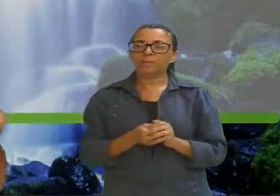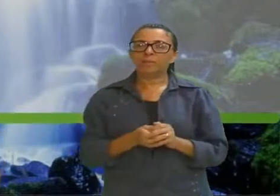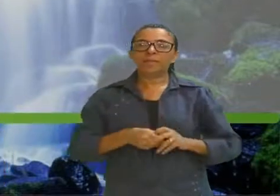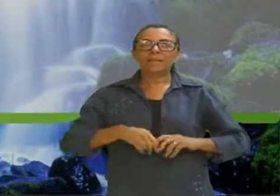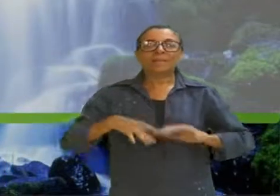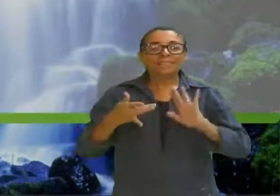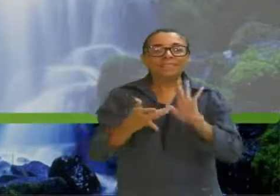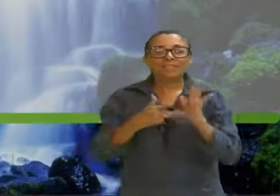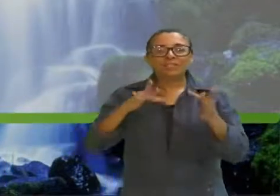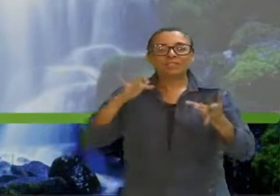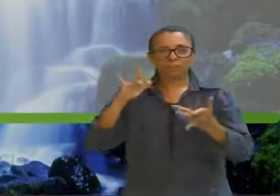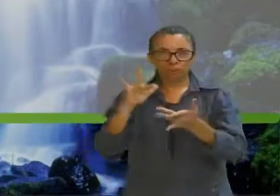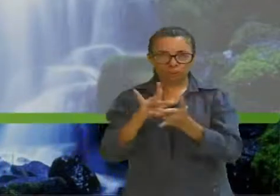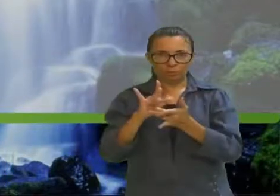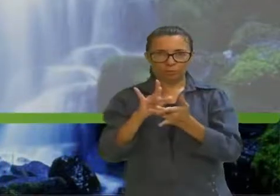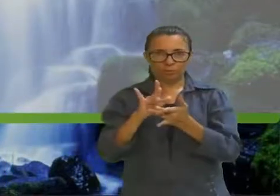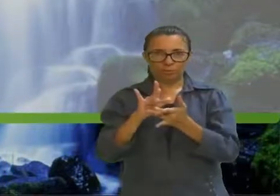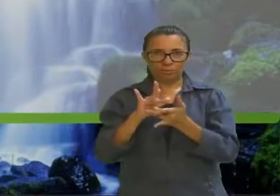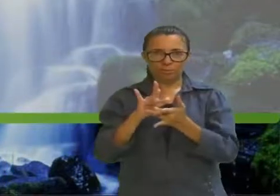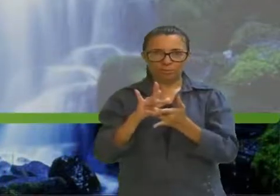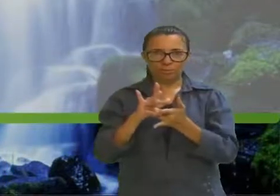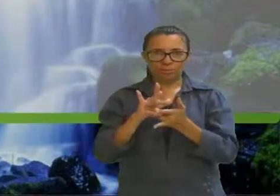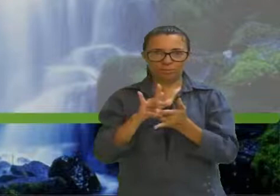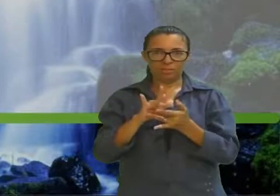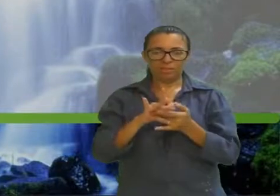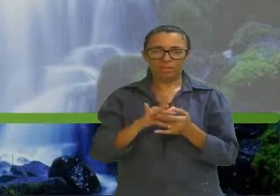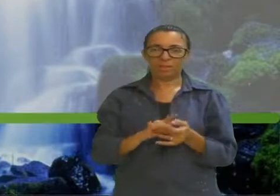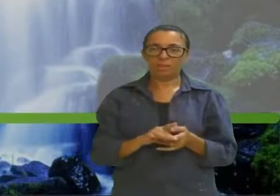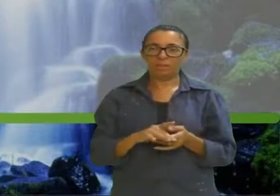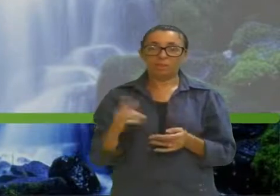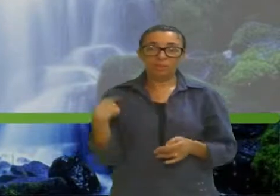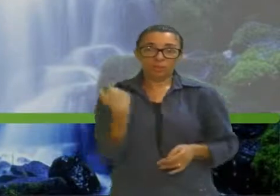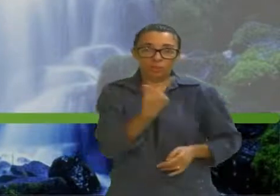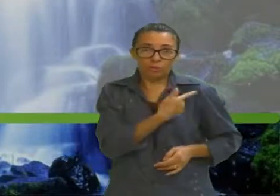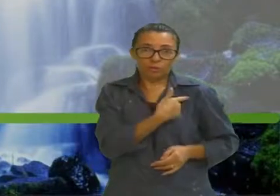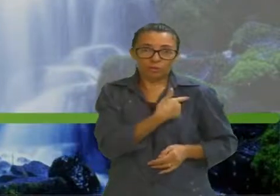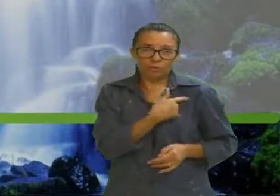é ainda mais íntima